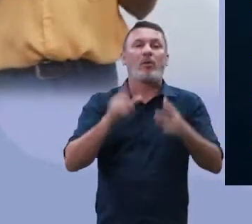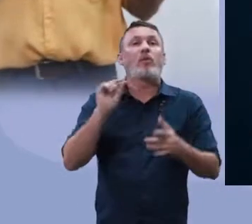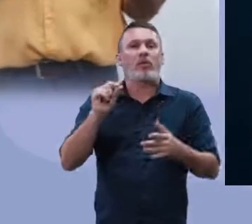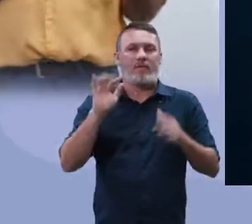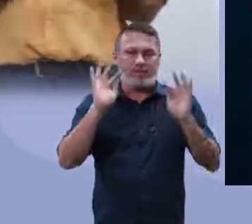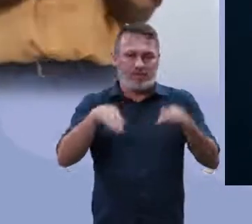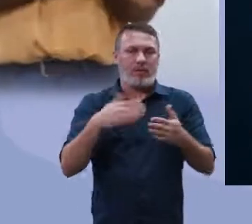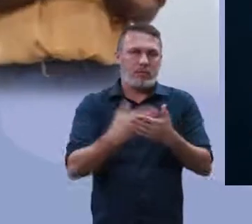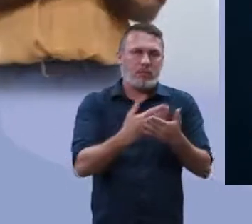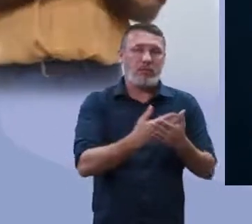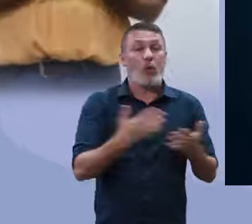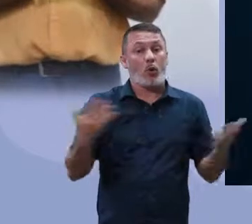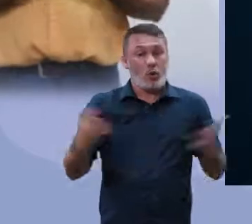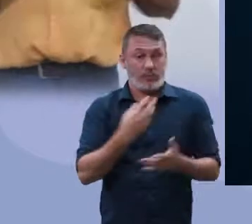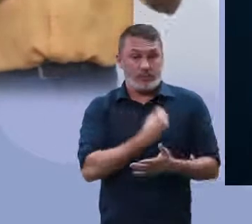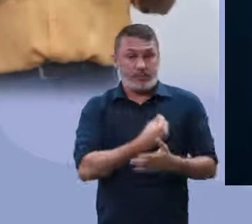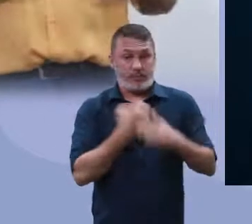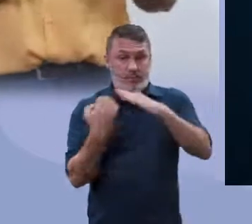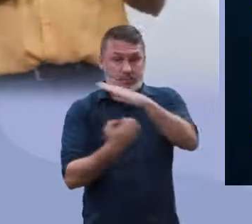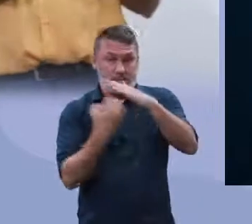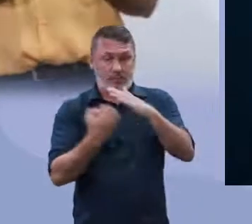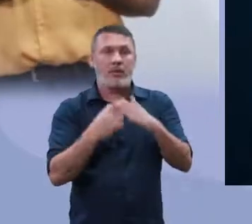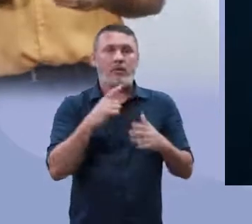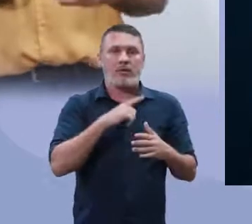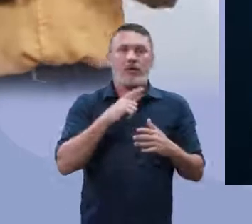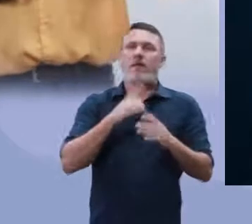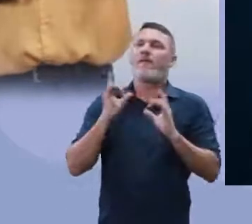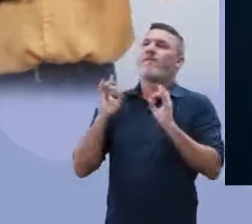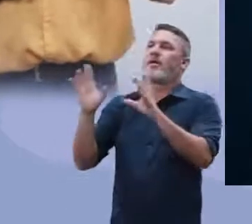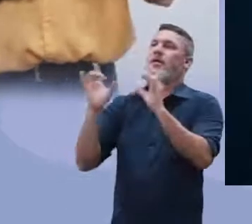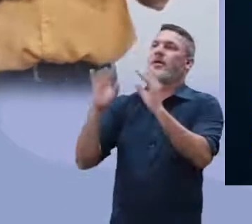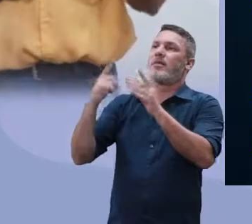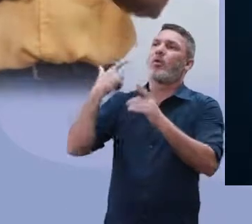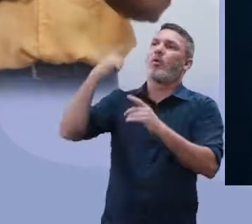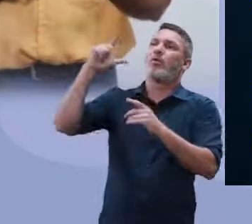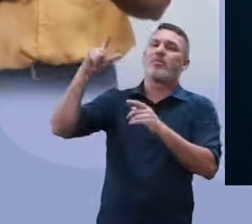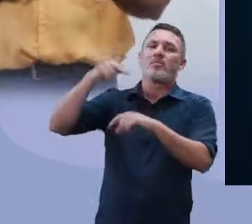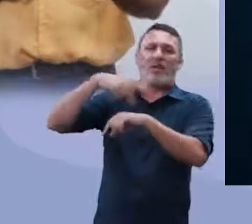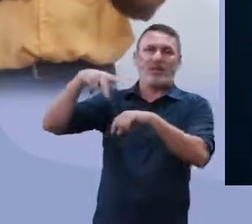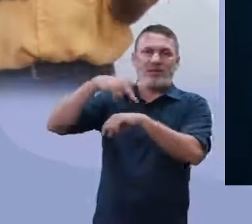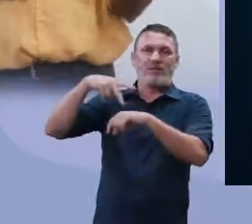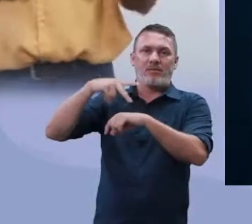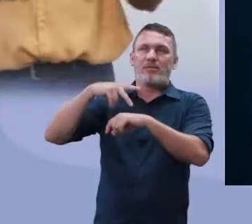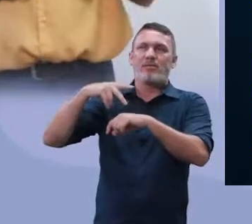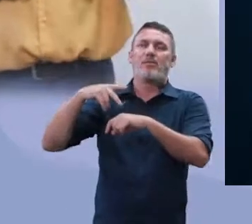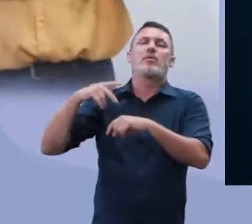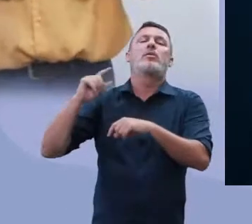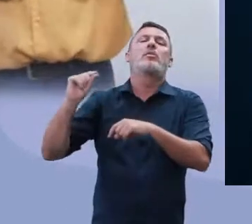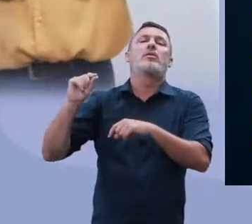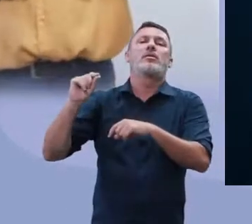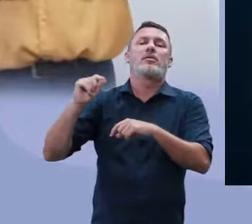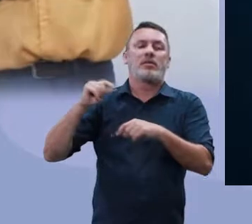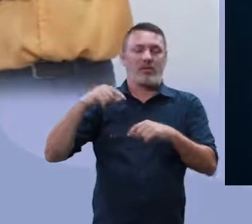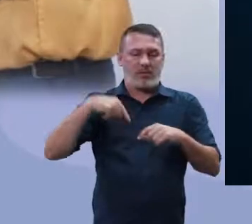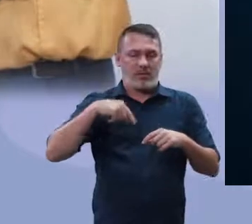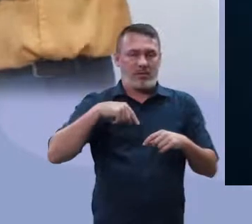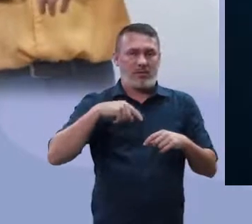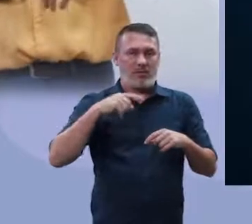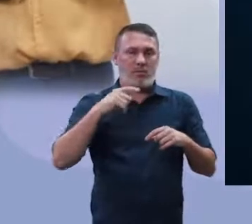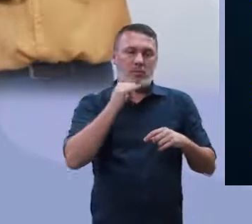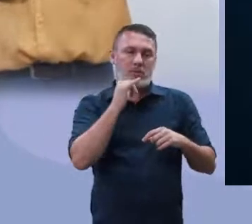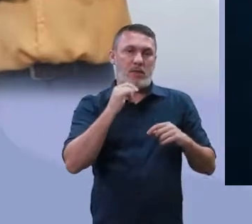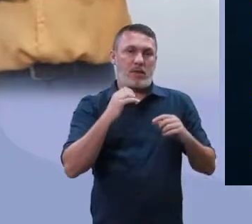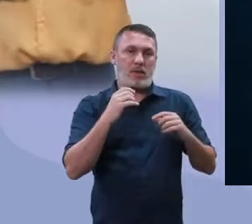que, atualmente, as empresas mandam para países emergentes, países pobres, né, os seus resíduos, né,